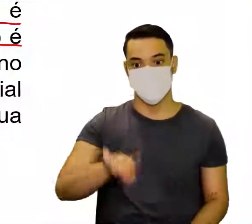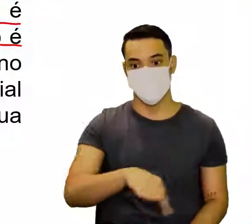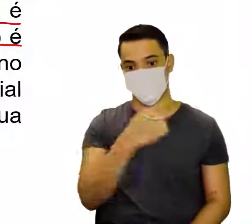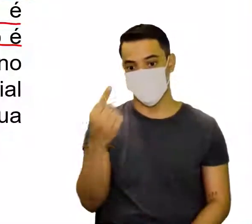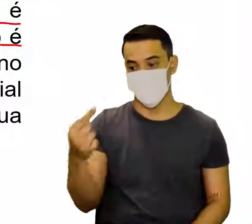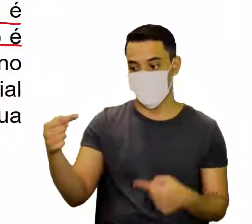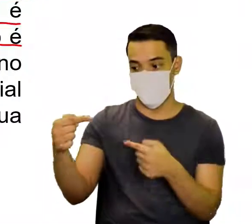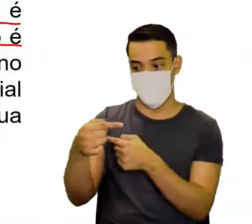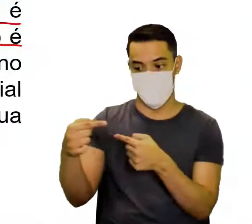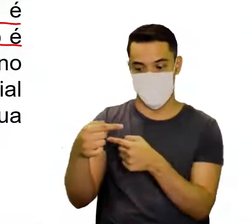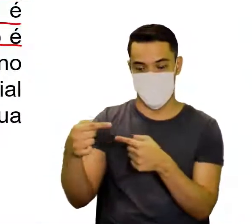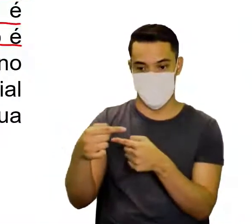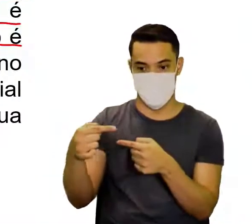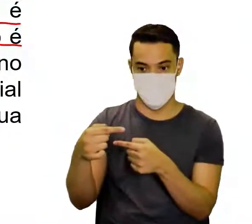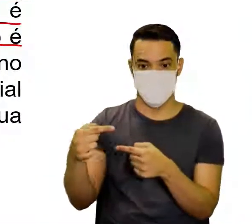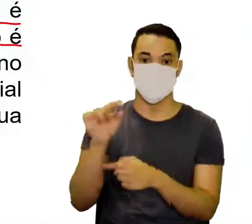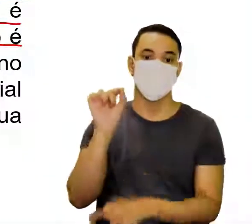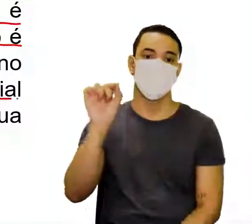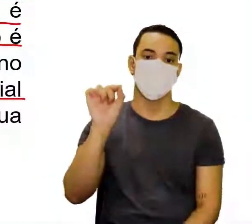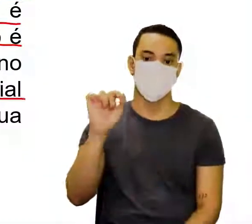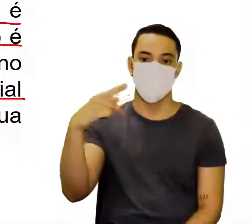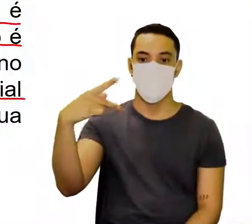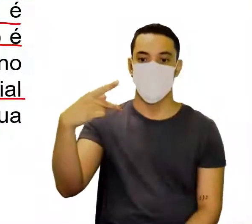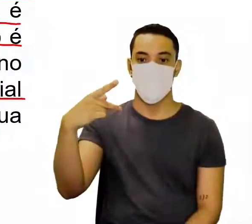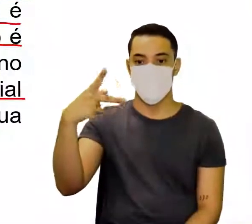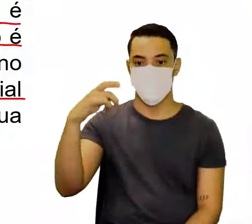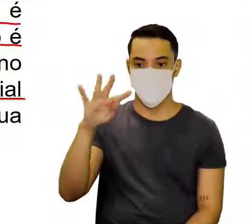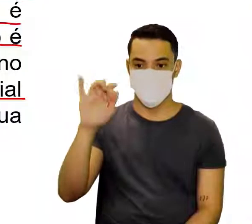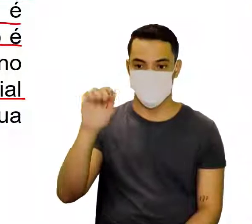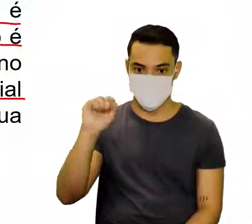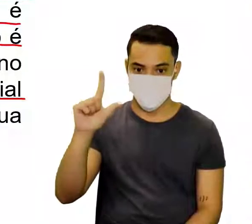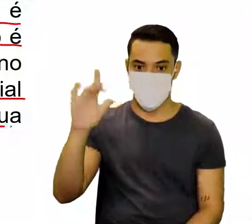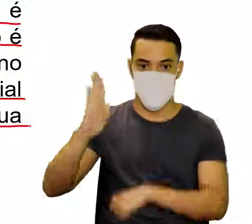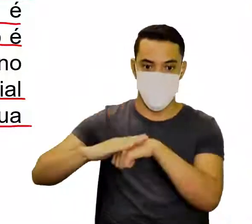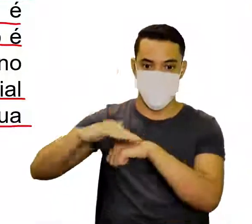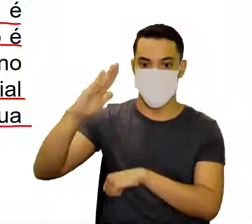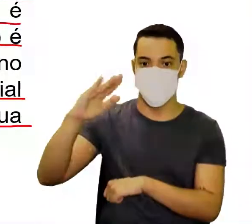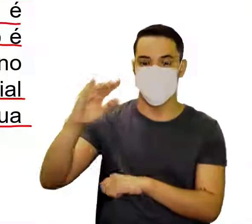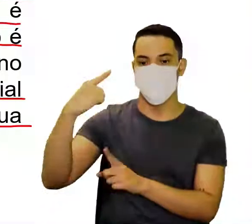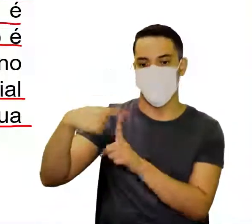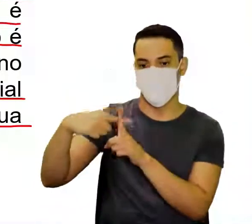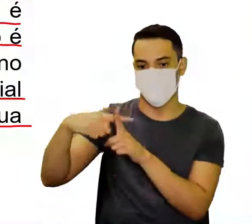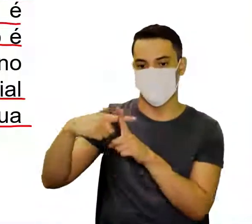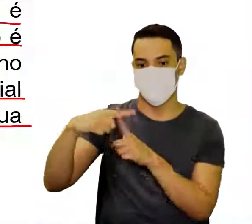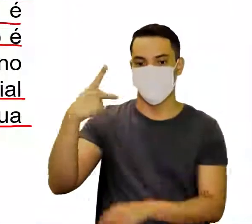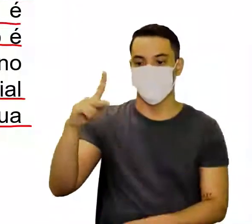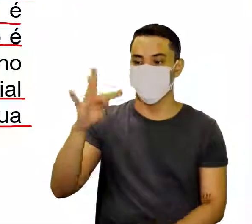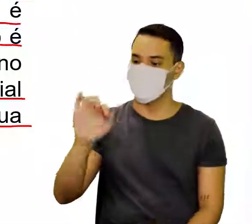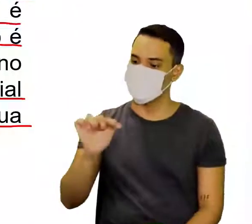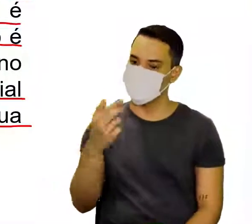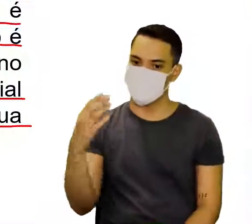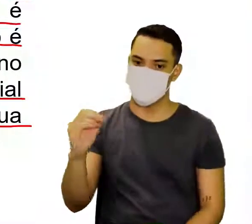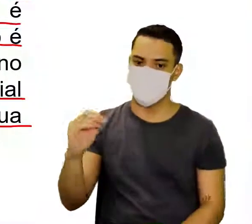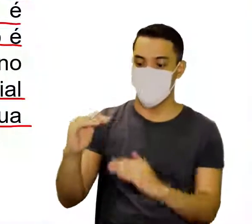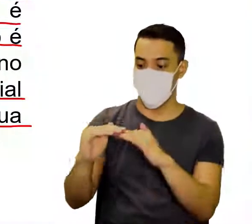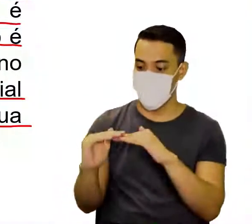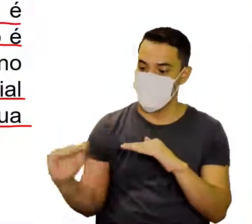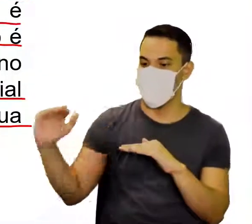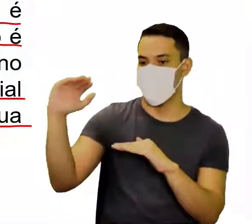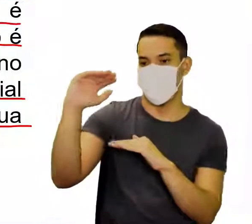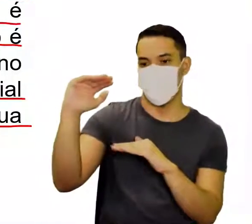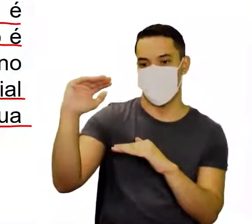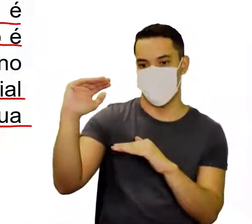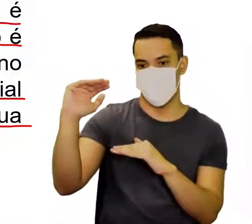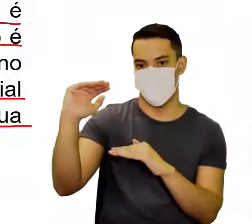Enquanto no outro polo, o potencial elétrico é positivo e sua tensão é